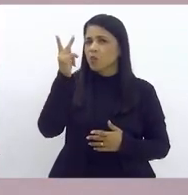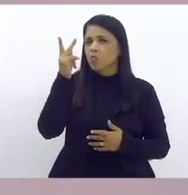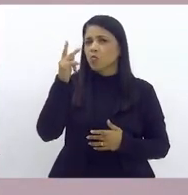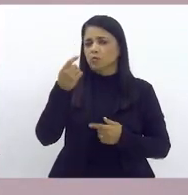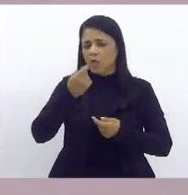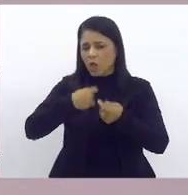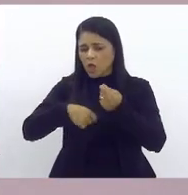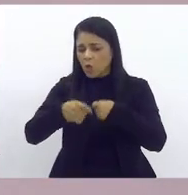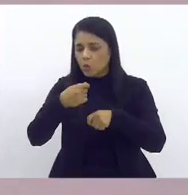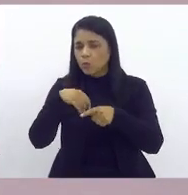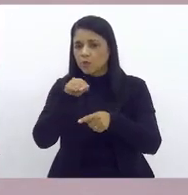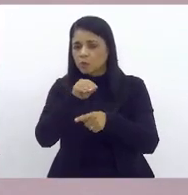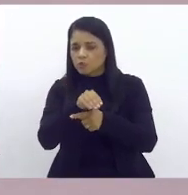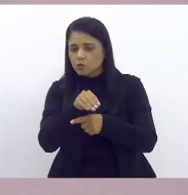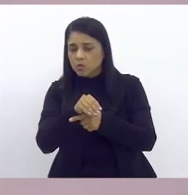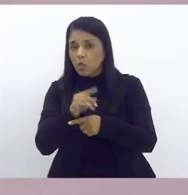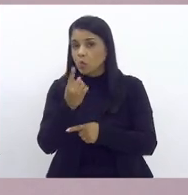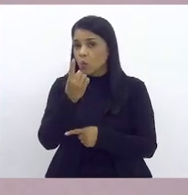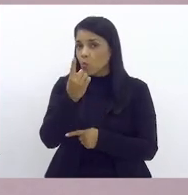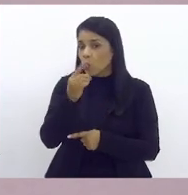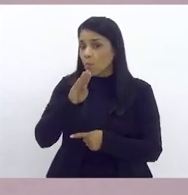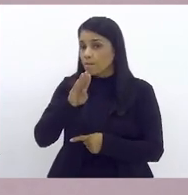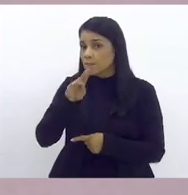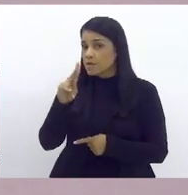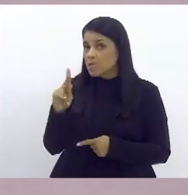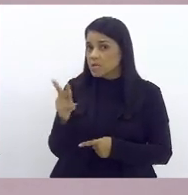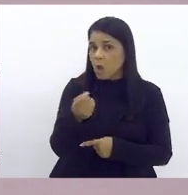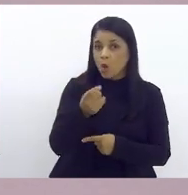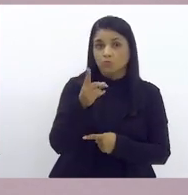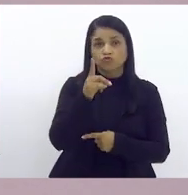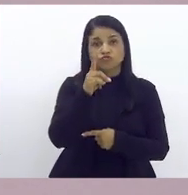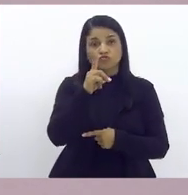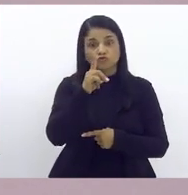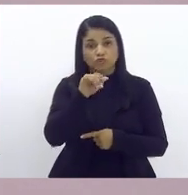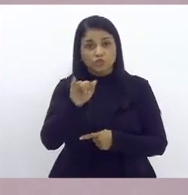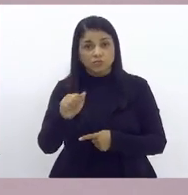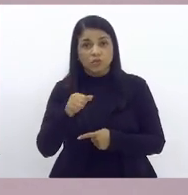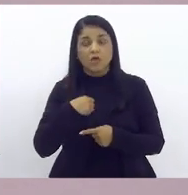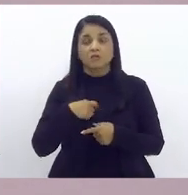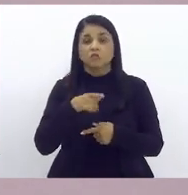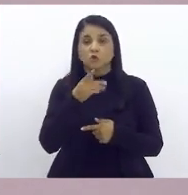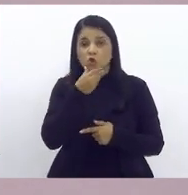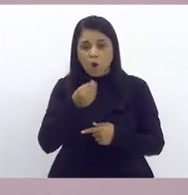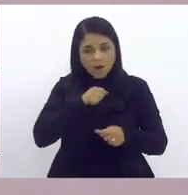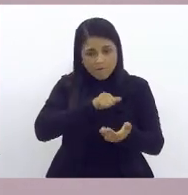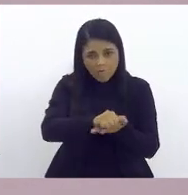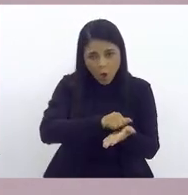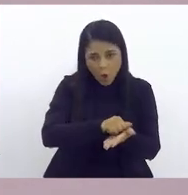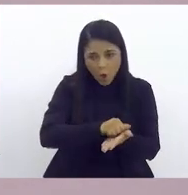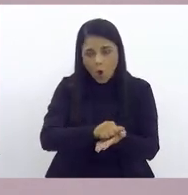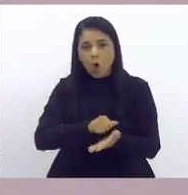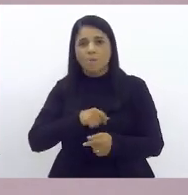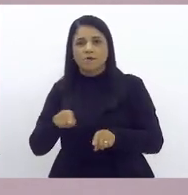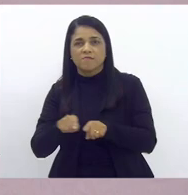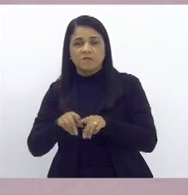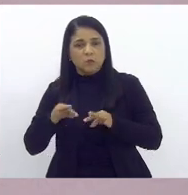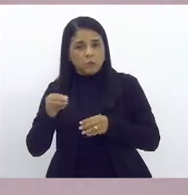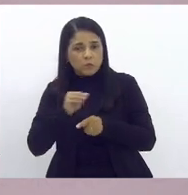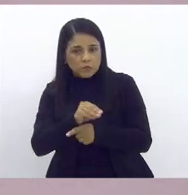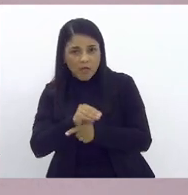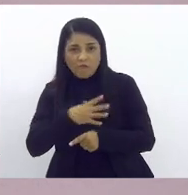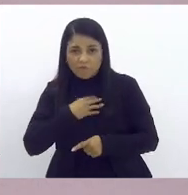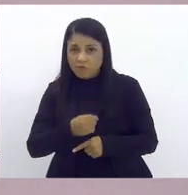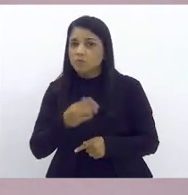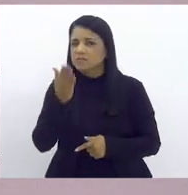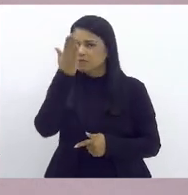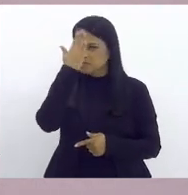economia do cuidado, que movimenta 1 bilhão por dia se os homens tivessem que lavar roupa, se todo mundo tivesse que ir cuidar dos seus filhos.